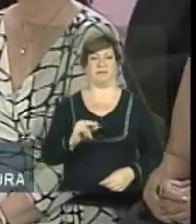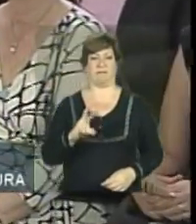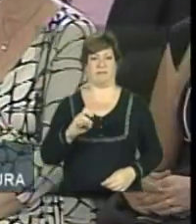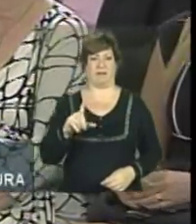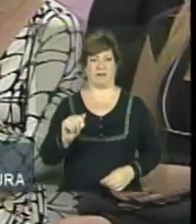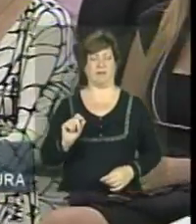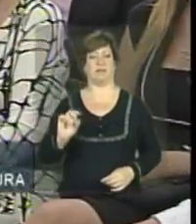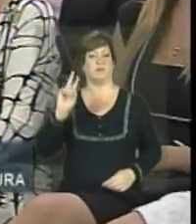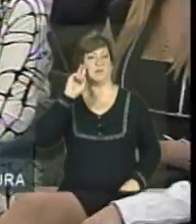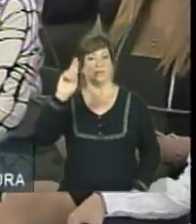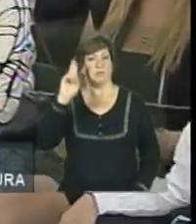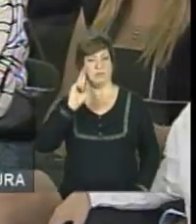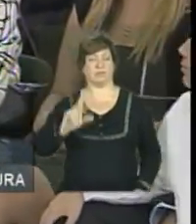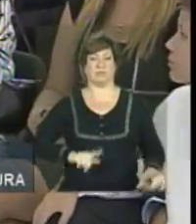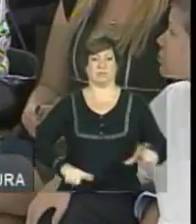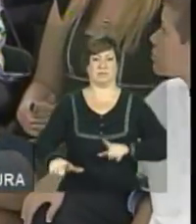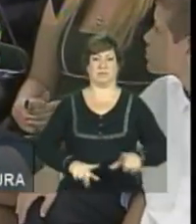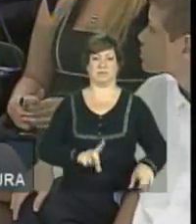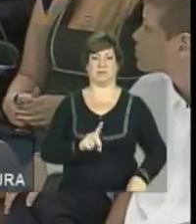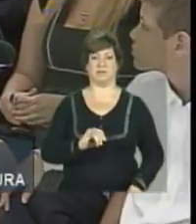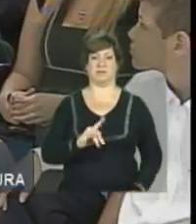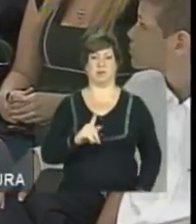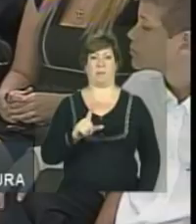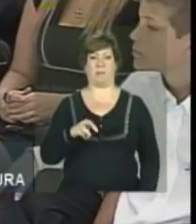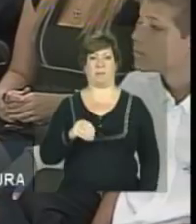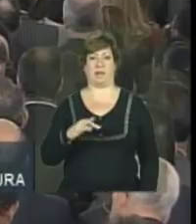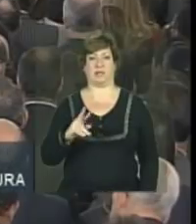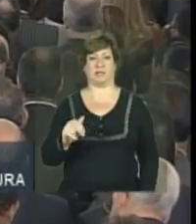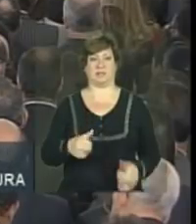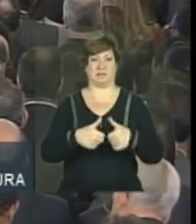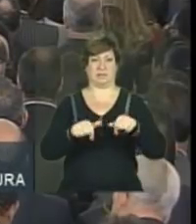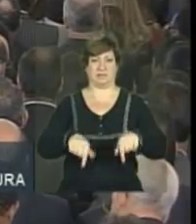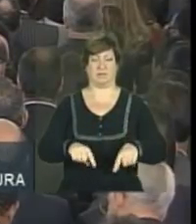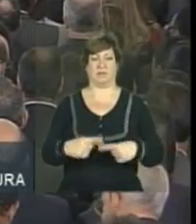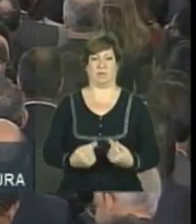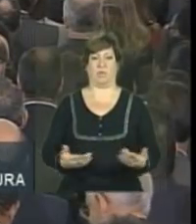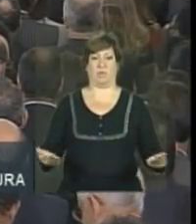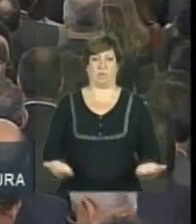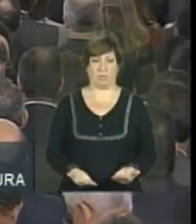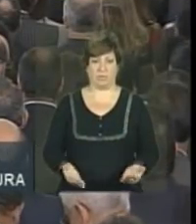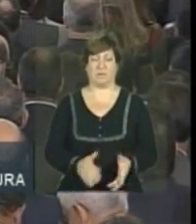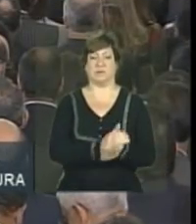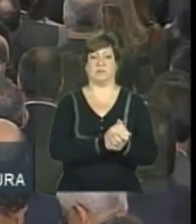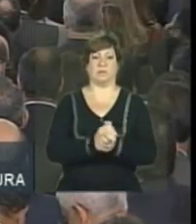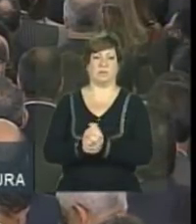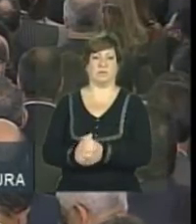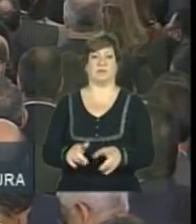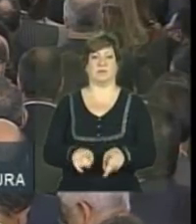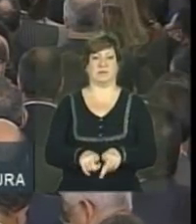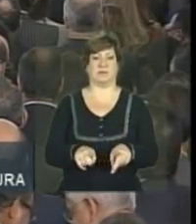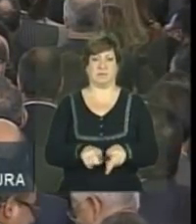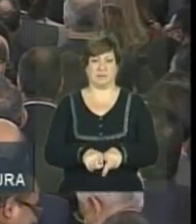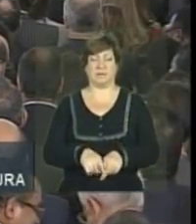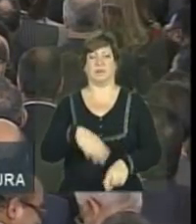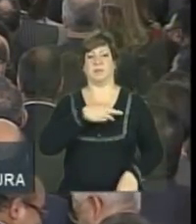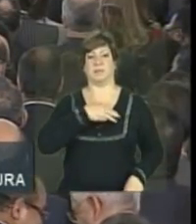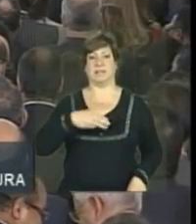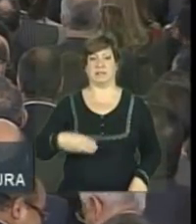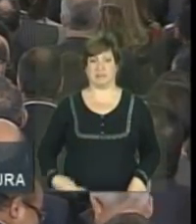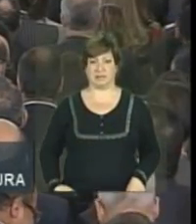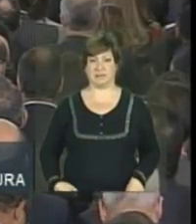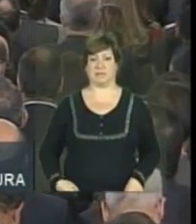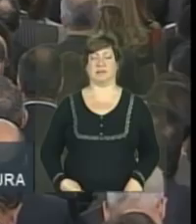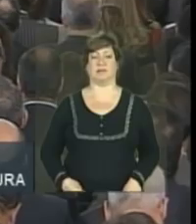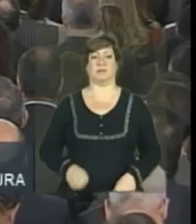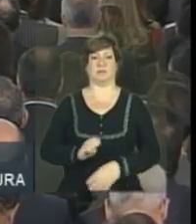aos chefes das missões diplomáticas aqui presentes, cumprimentar os ministros de Estado